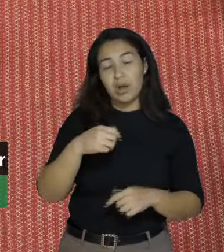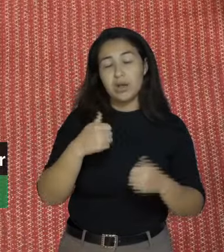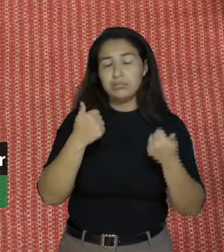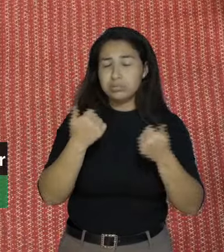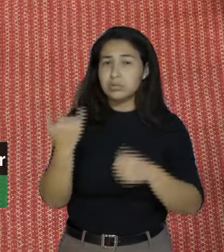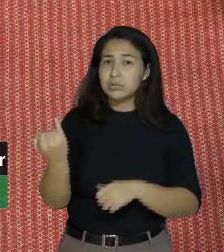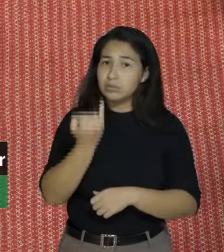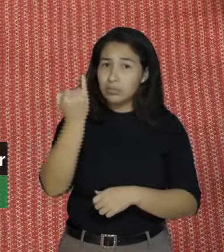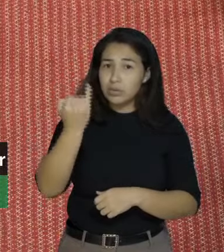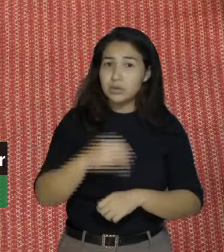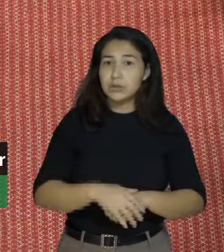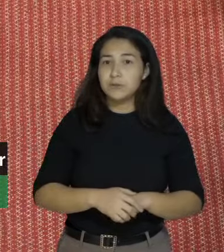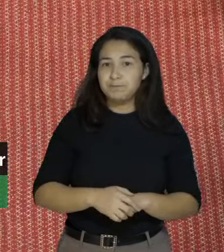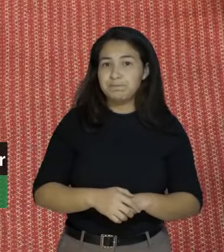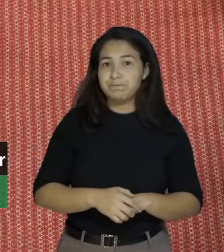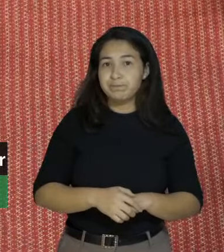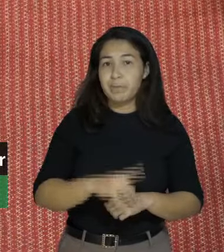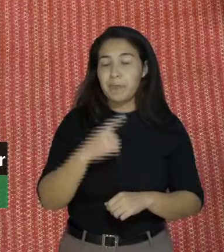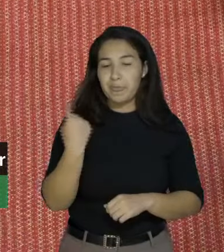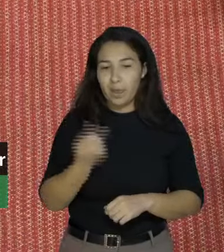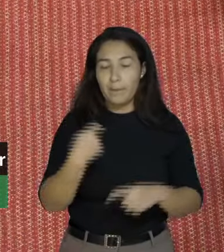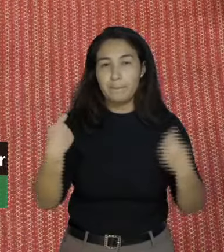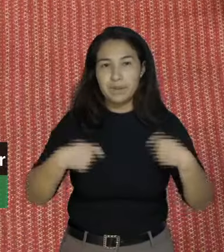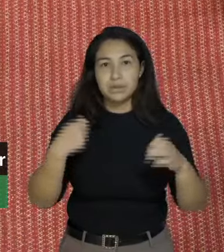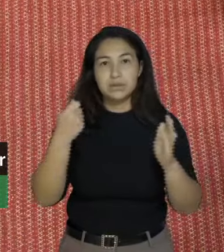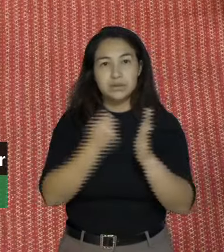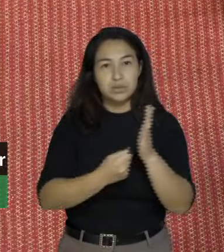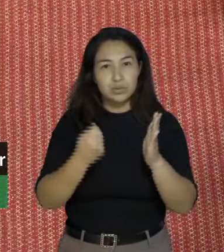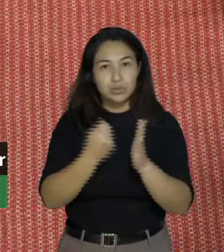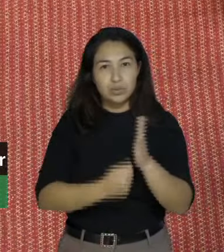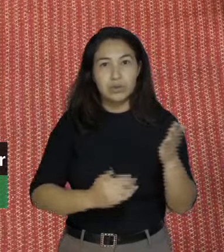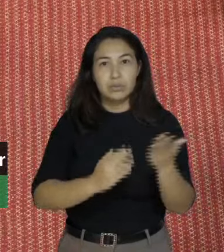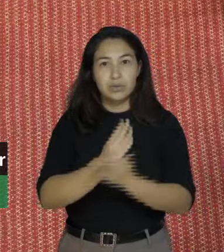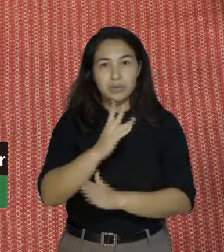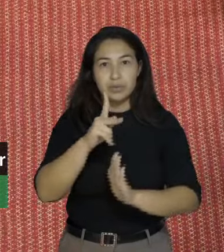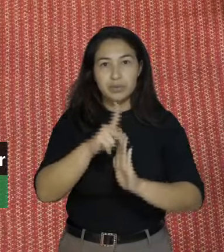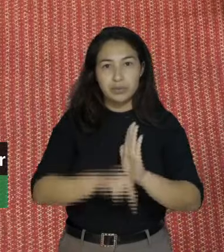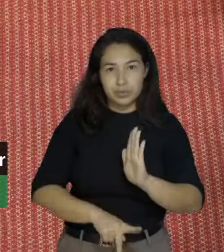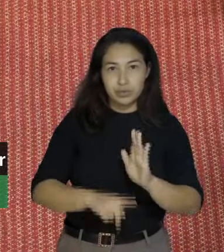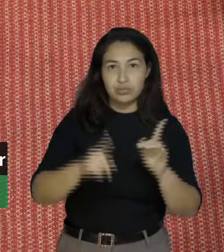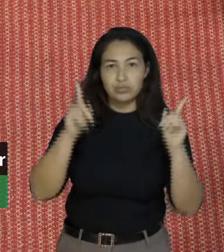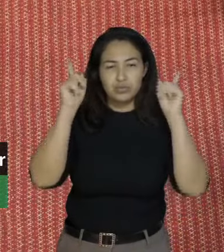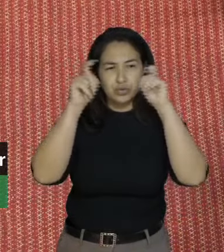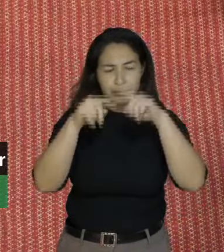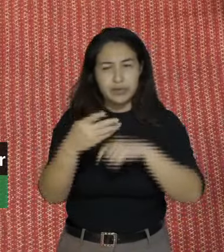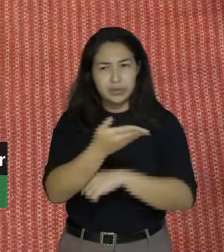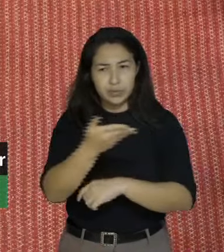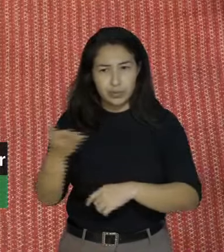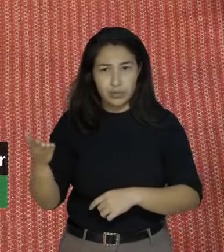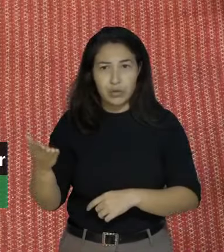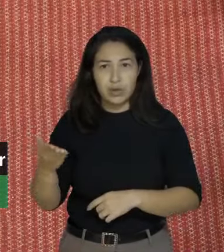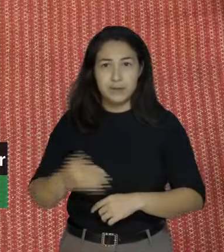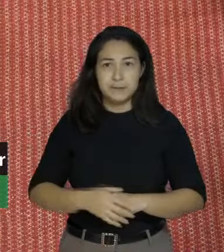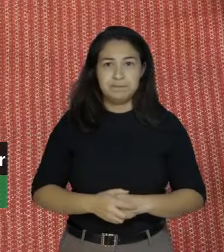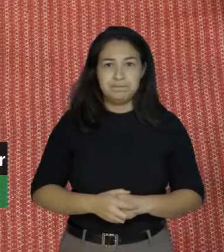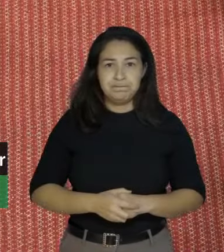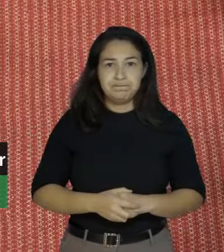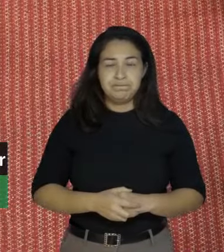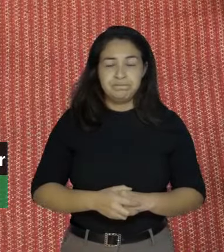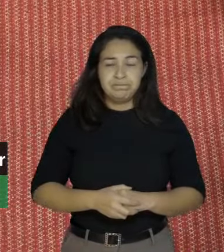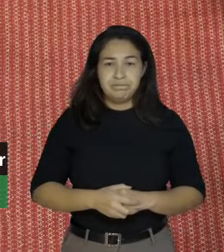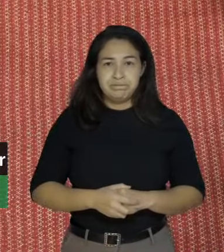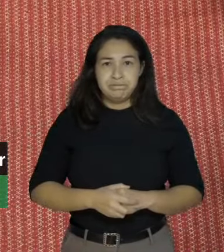eu acho que a gente tem que sim lutar pela aprovação desse projeto para dificultar a vida desses marginais é um assunto que está sendo